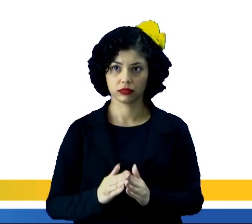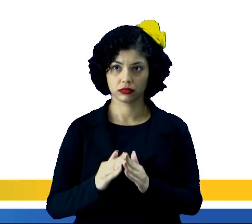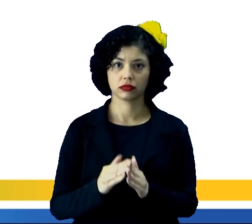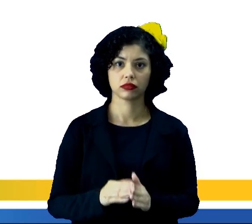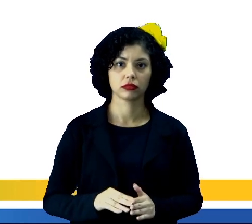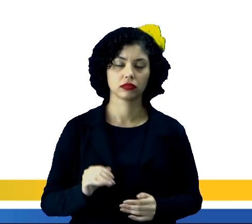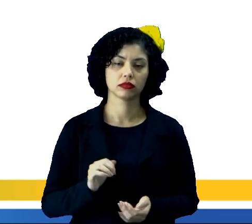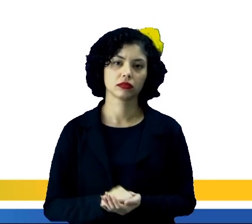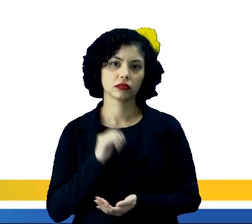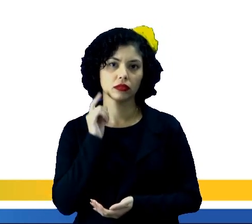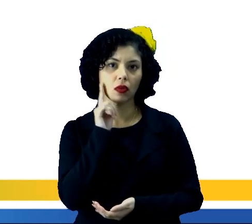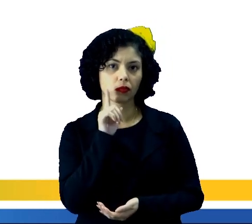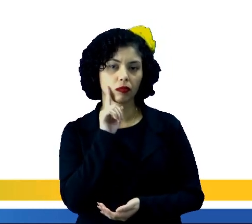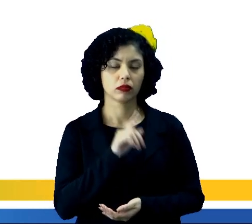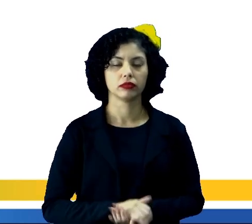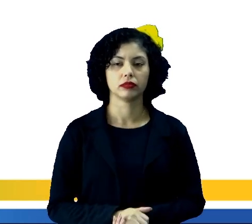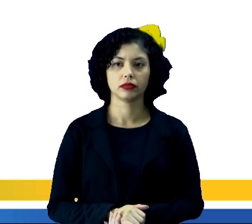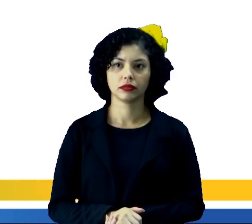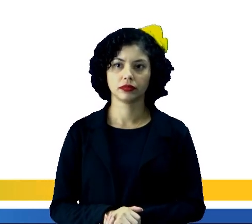em Nova York.